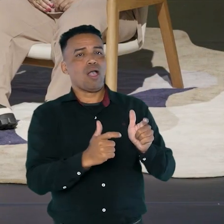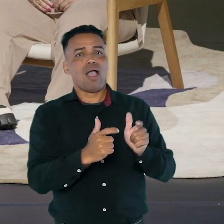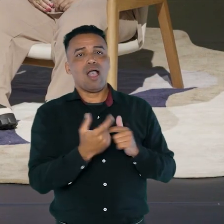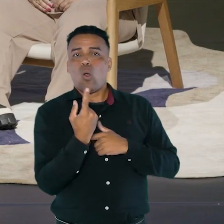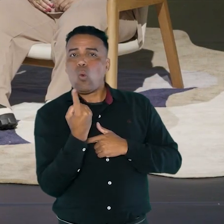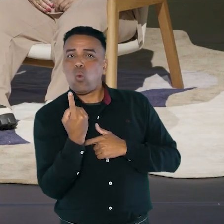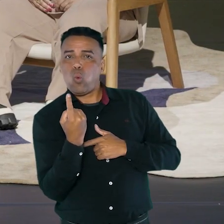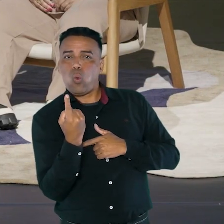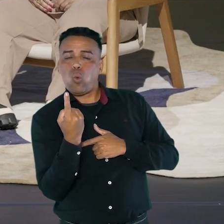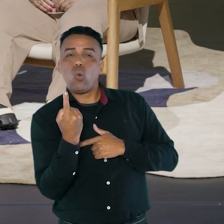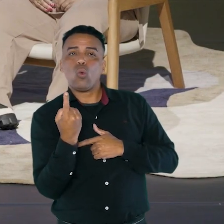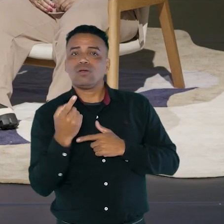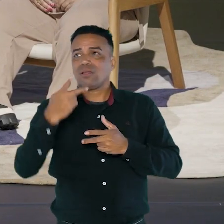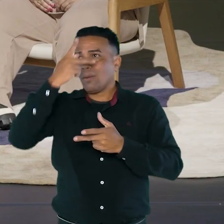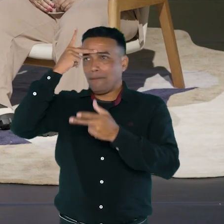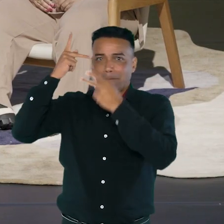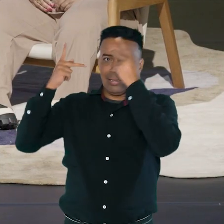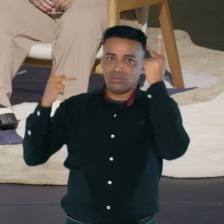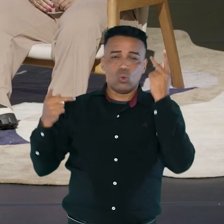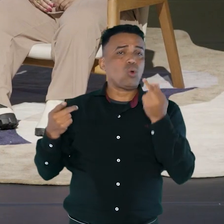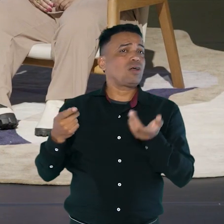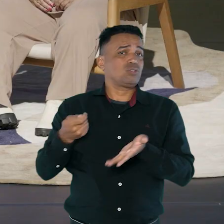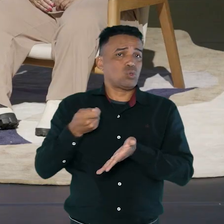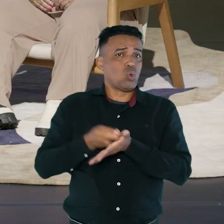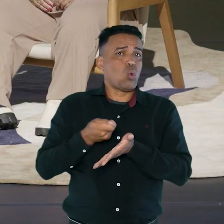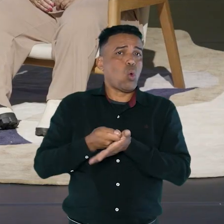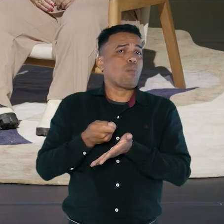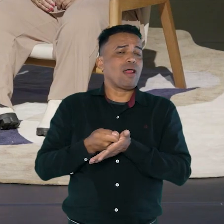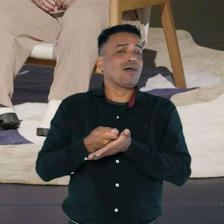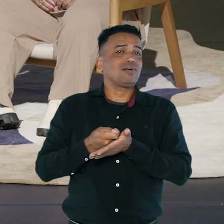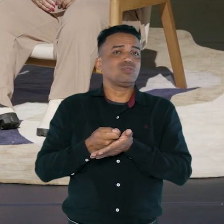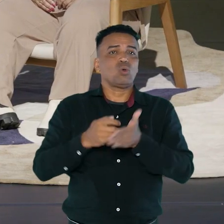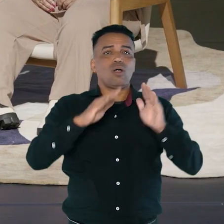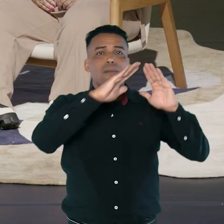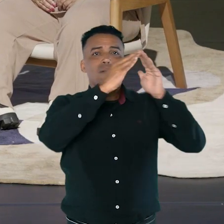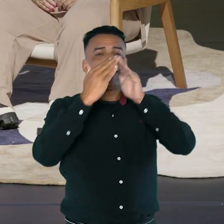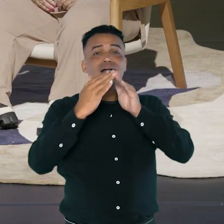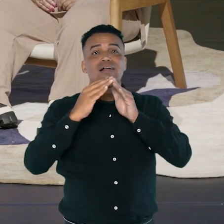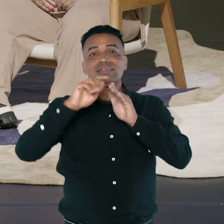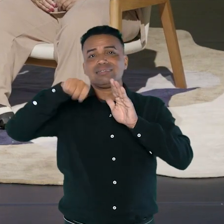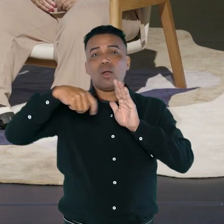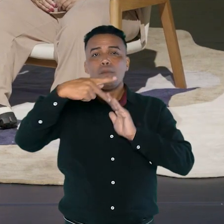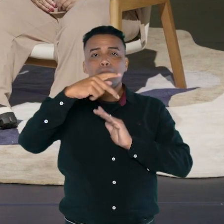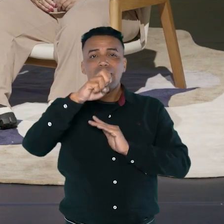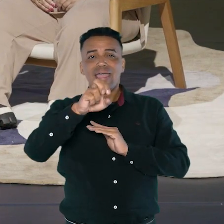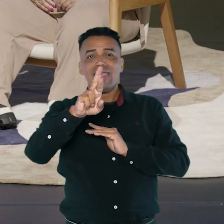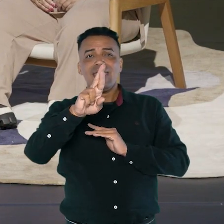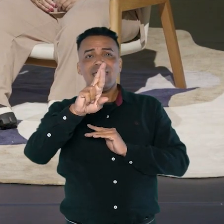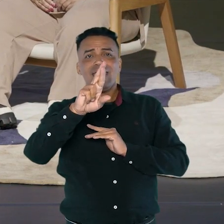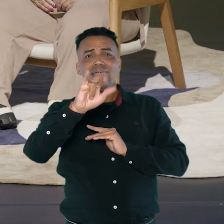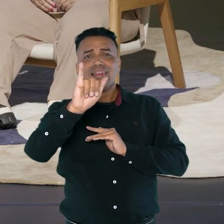uniforme. E aí também tem pessoas reivindicando essa palavra periferia com uma